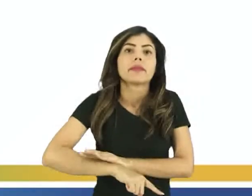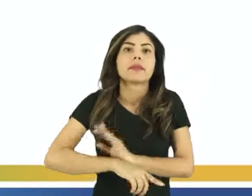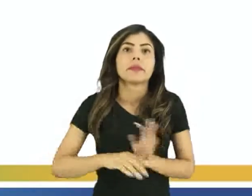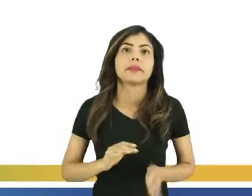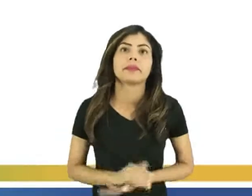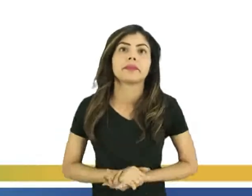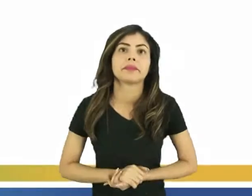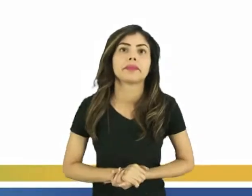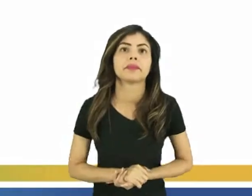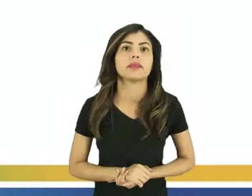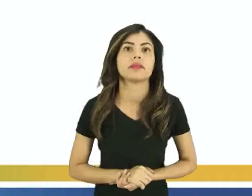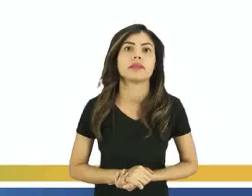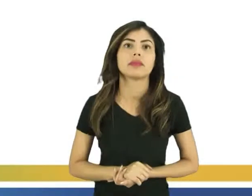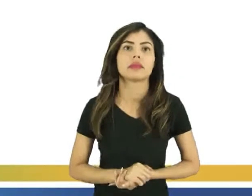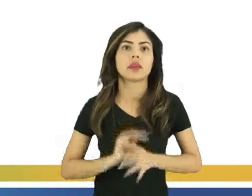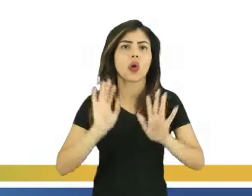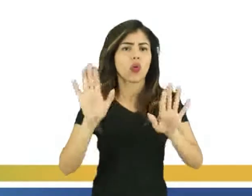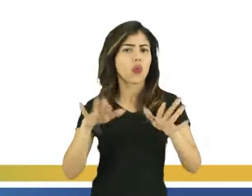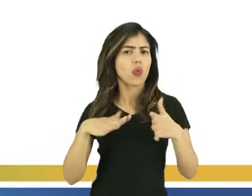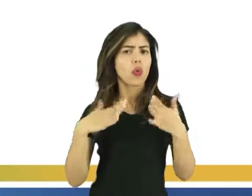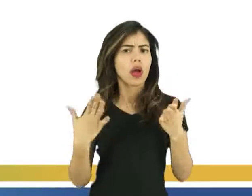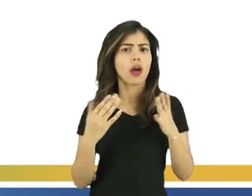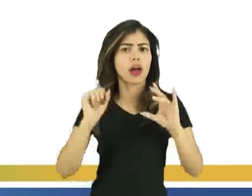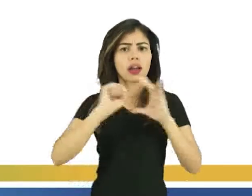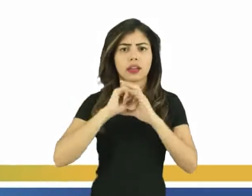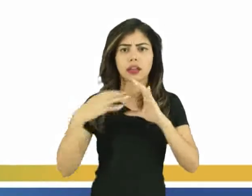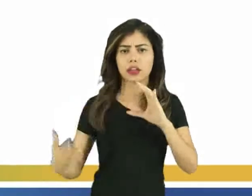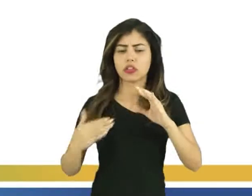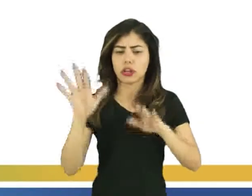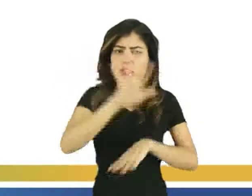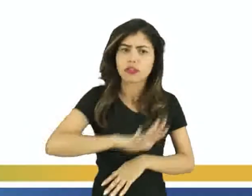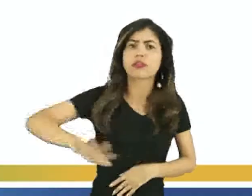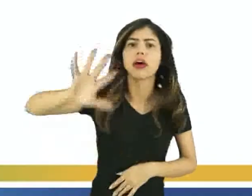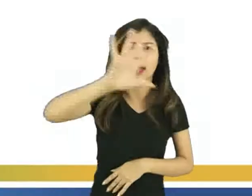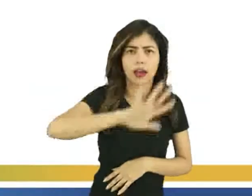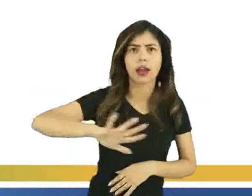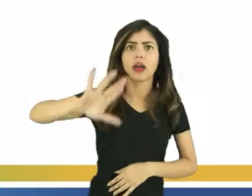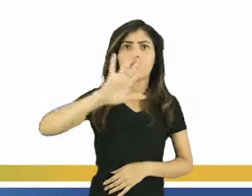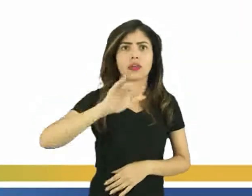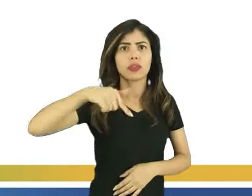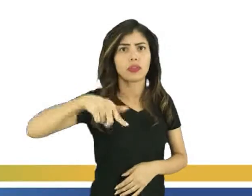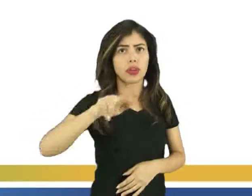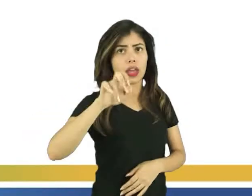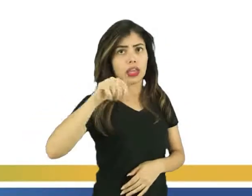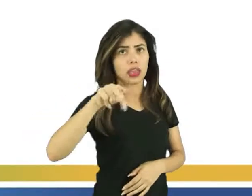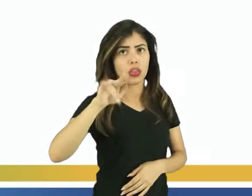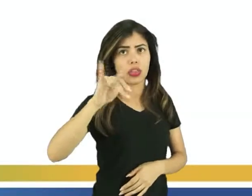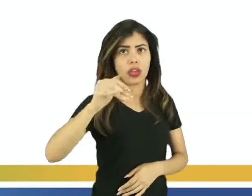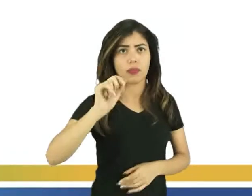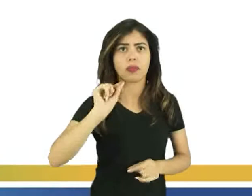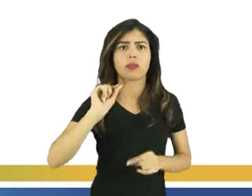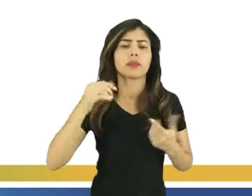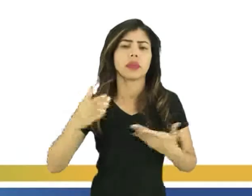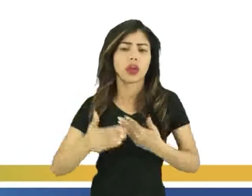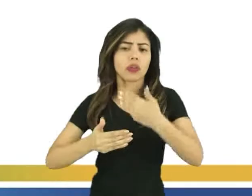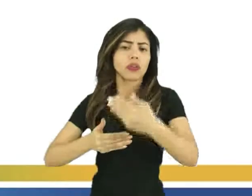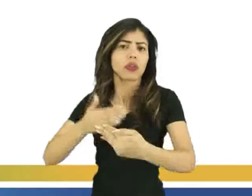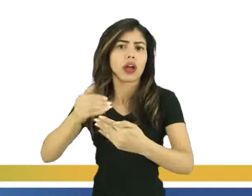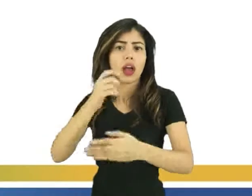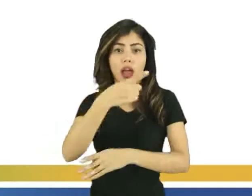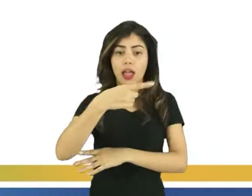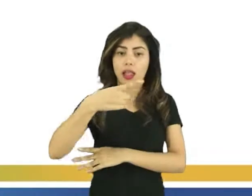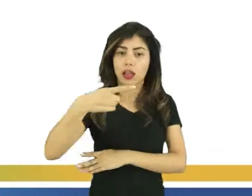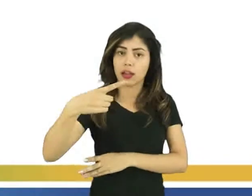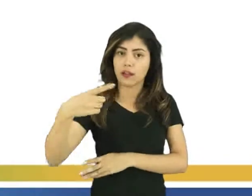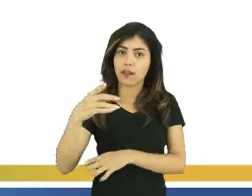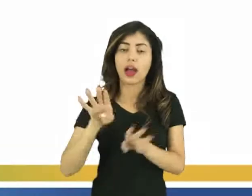calcário. E quais são as características gerais dos equinodermos? O que acontece? Durante a fase larval,